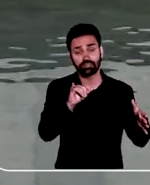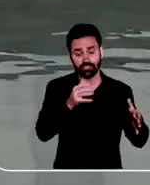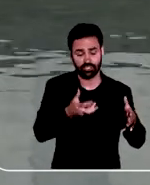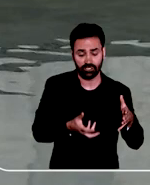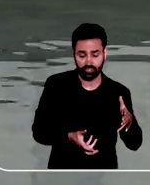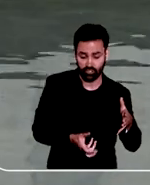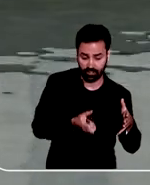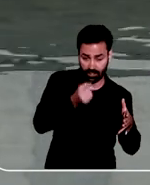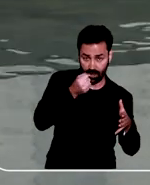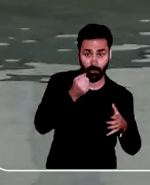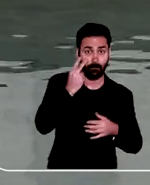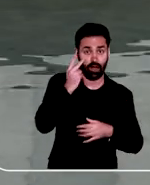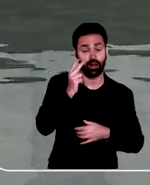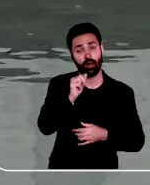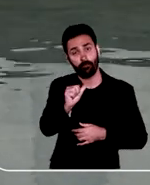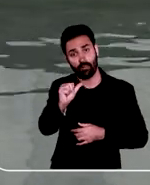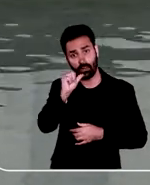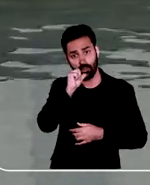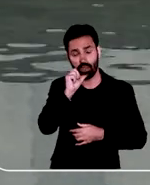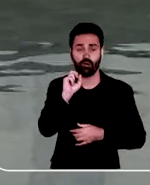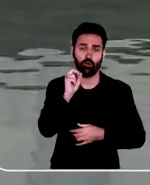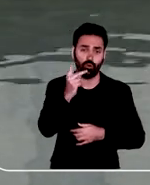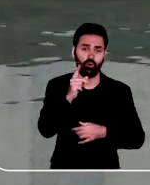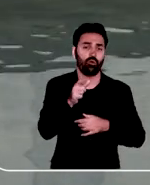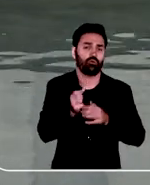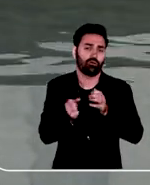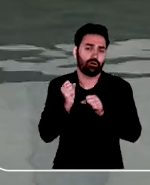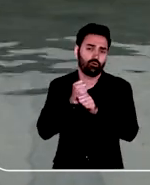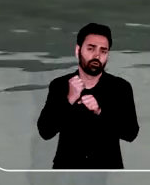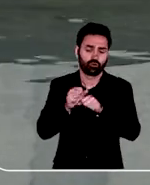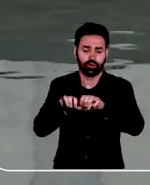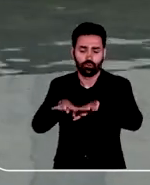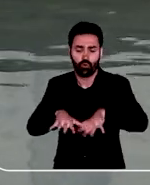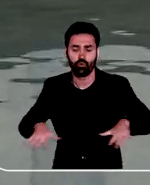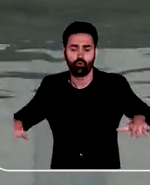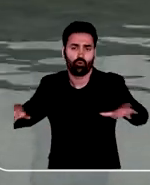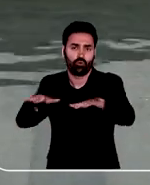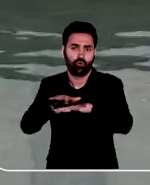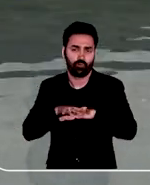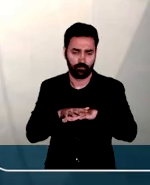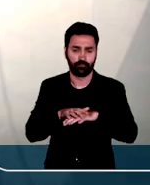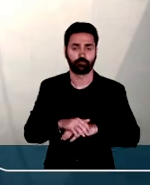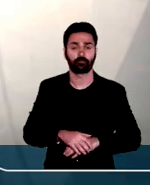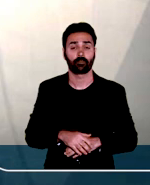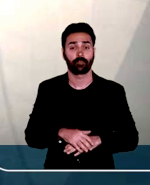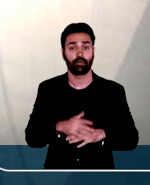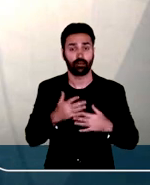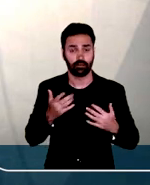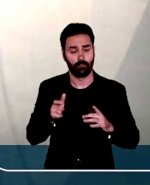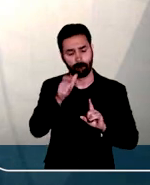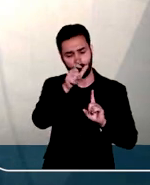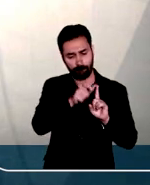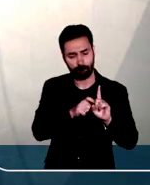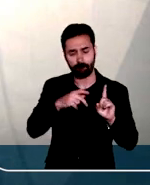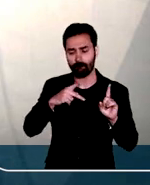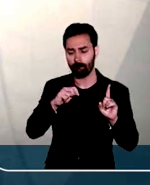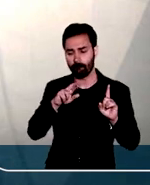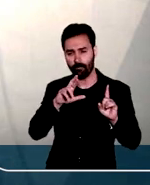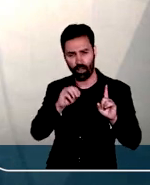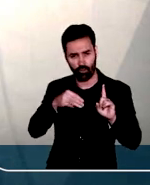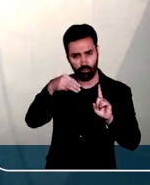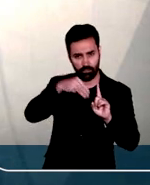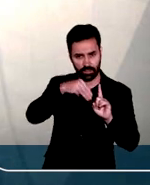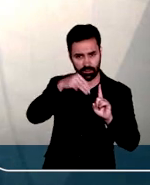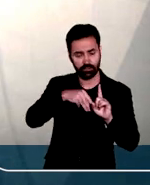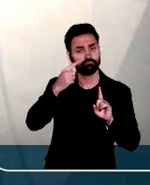necessária apenas nas hipóteses de extração para consumo humano ou para fins balneários o relator do recurso do Ministério